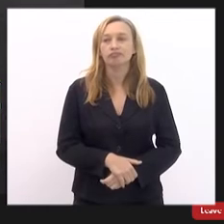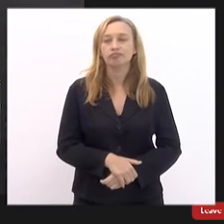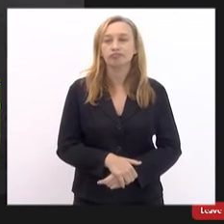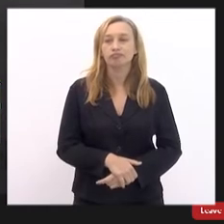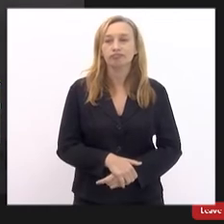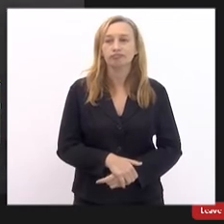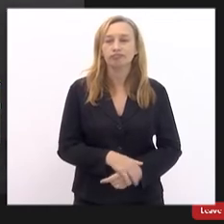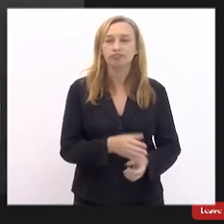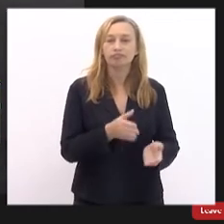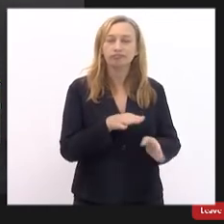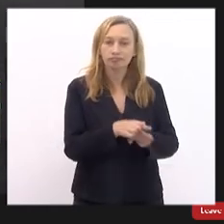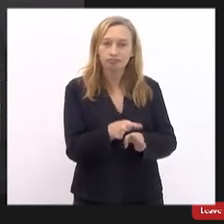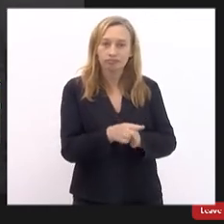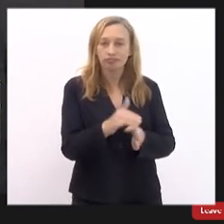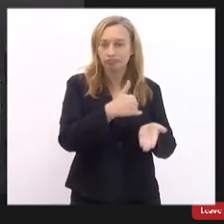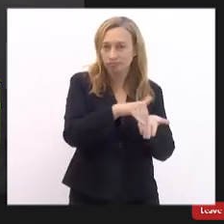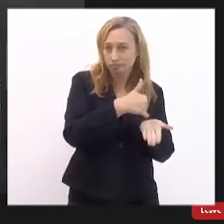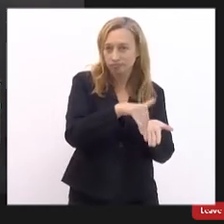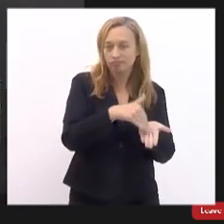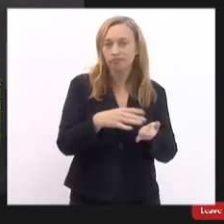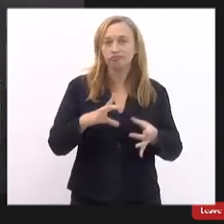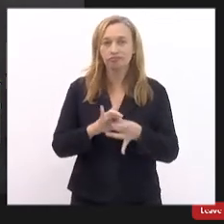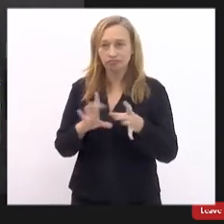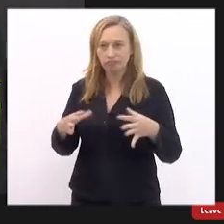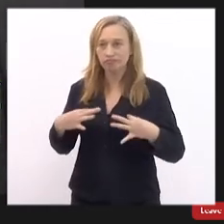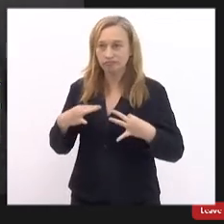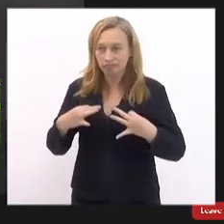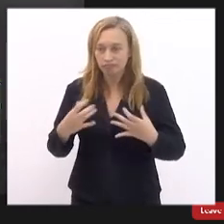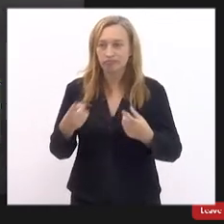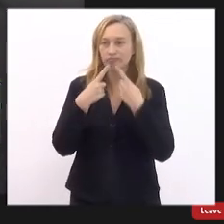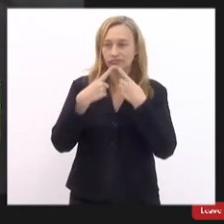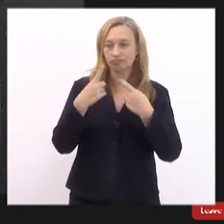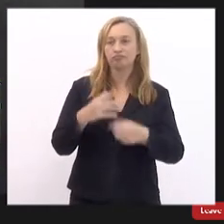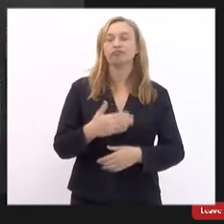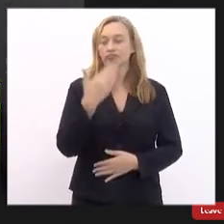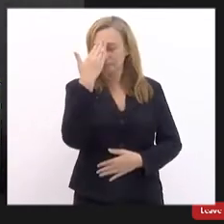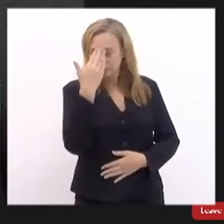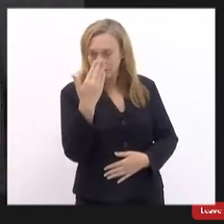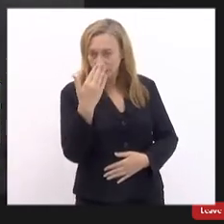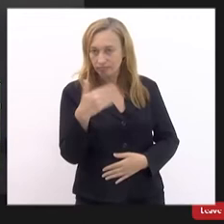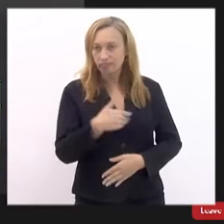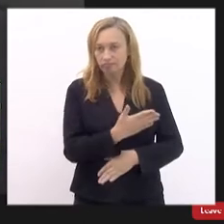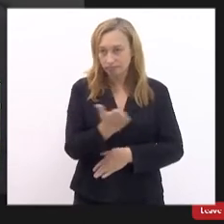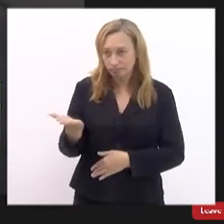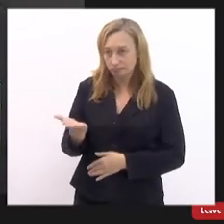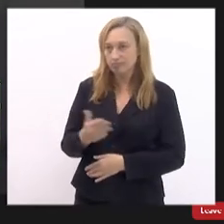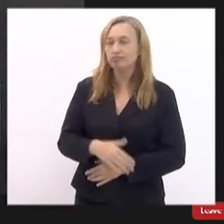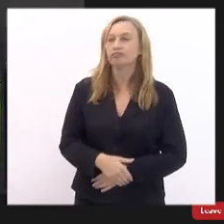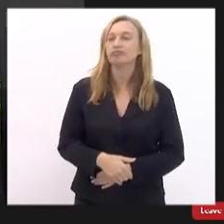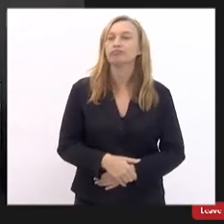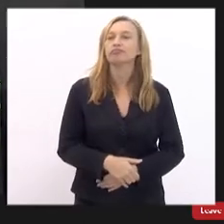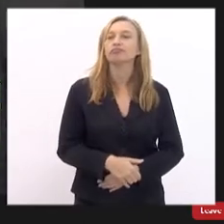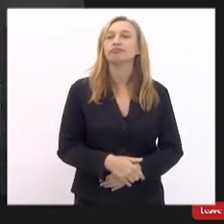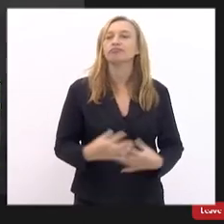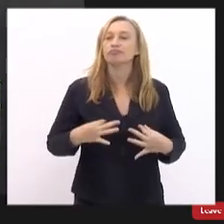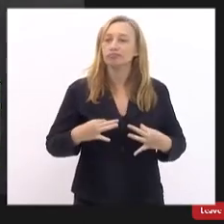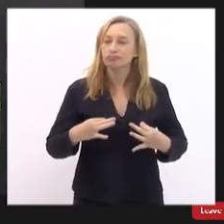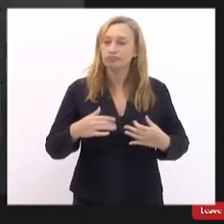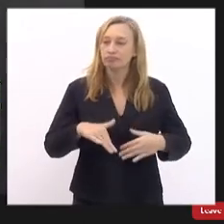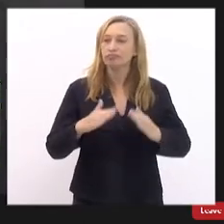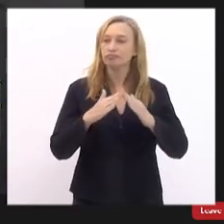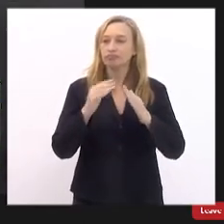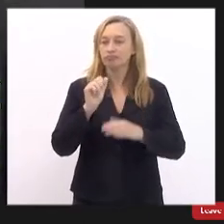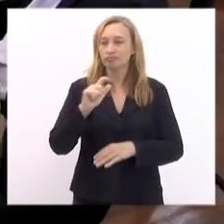orientar as secretarias, enfim, estamos abertos aí ao diálogo. Agradeço muito a todos, Estamos à disposição aqui na Casa